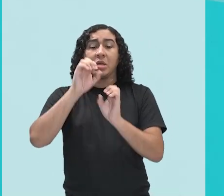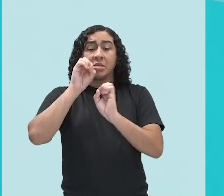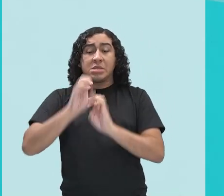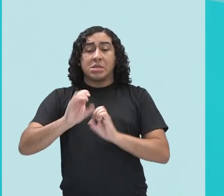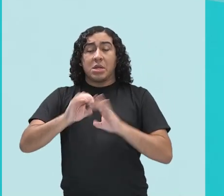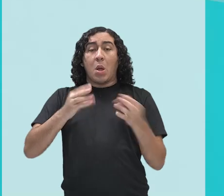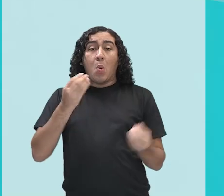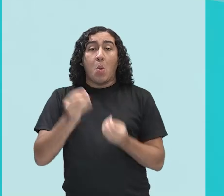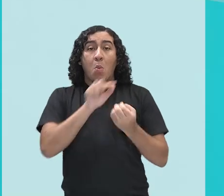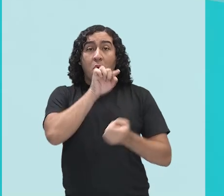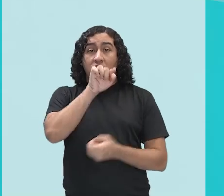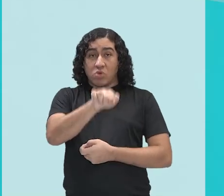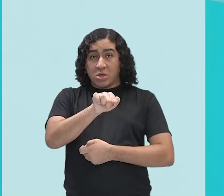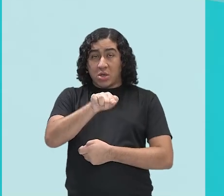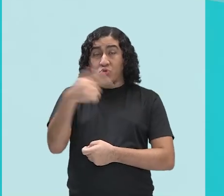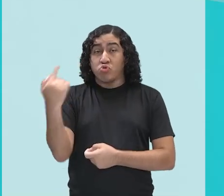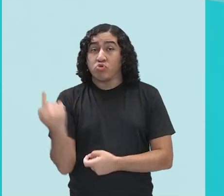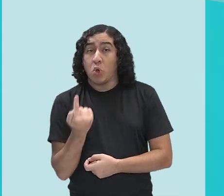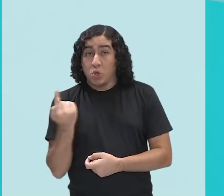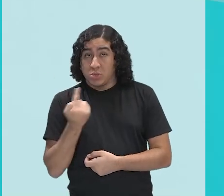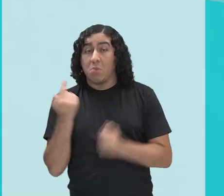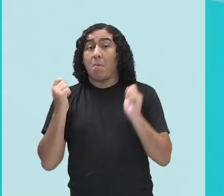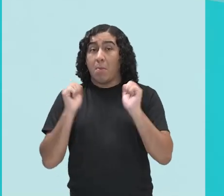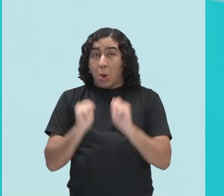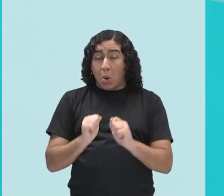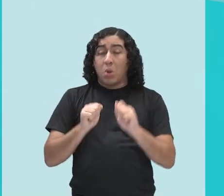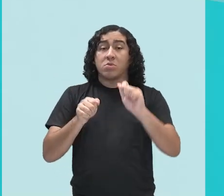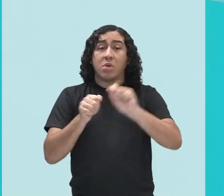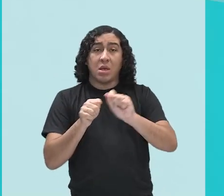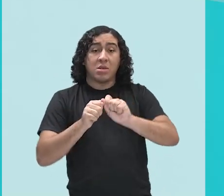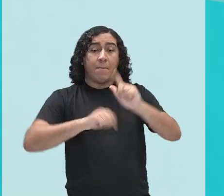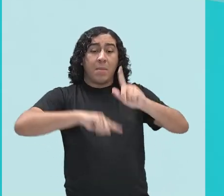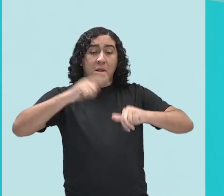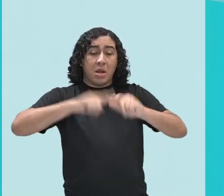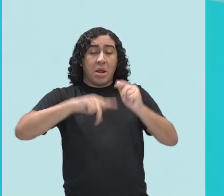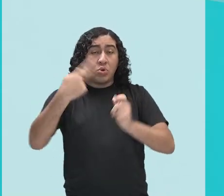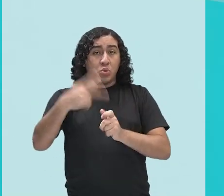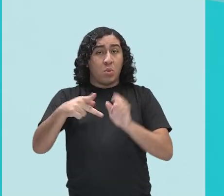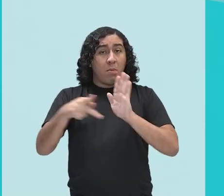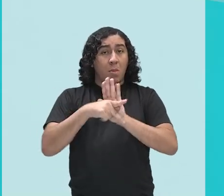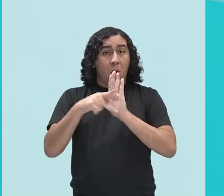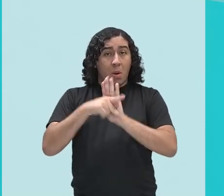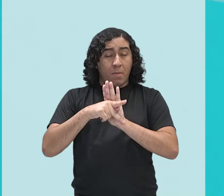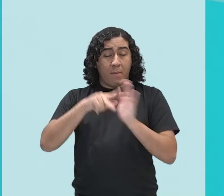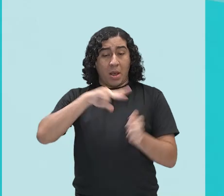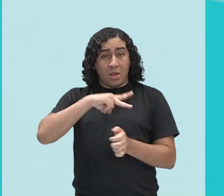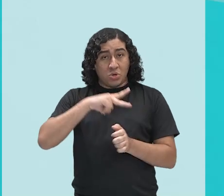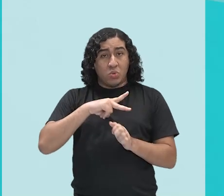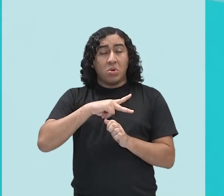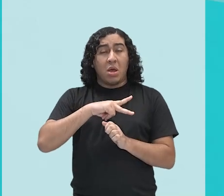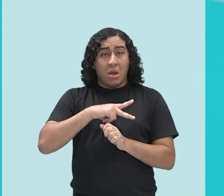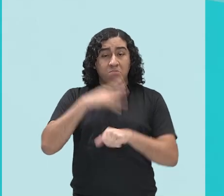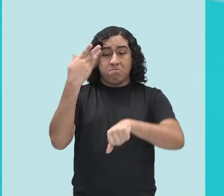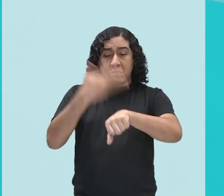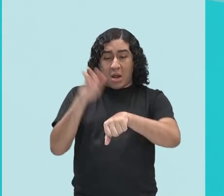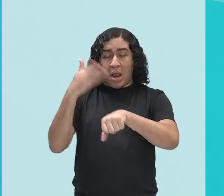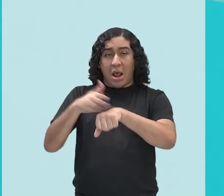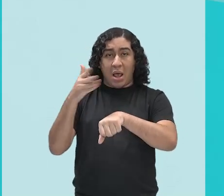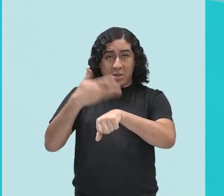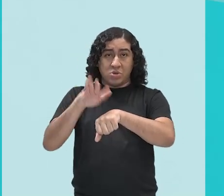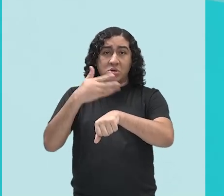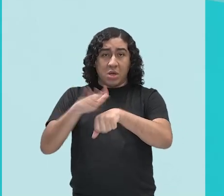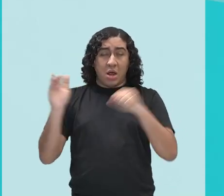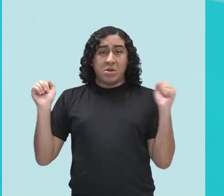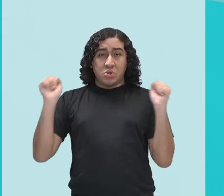ensinam como você construir objetos, né, para exercício físico com materiais